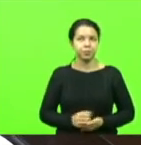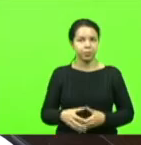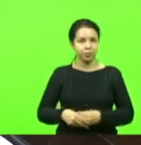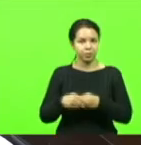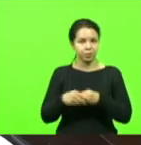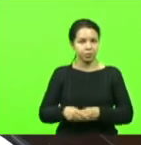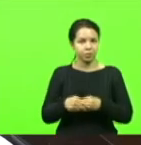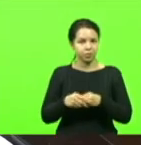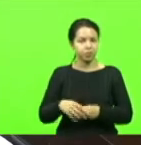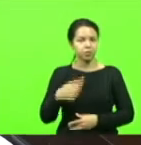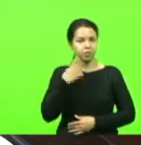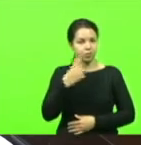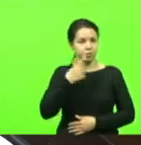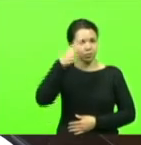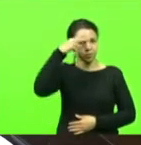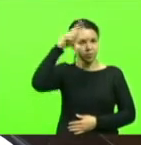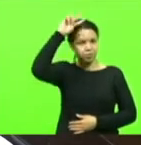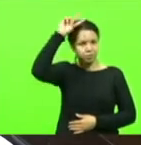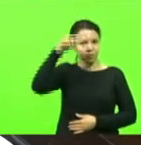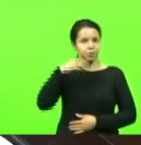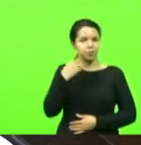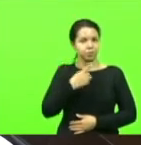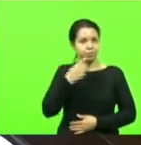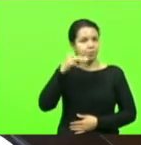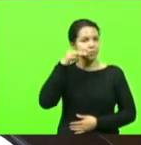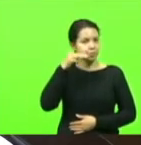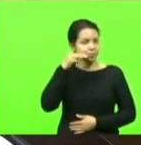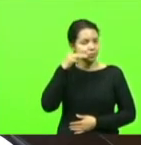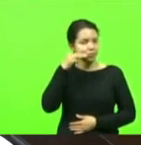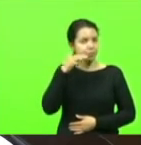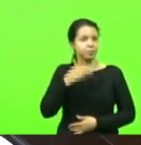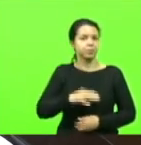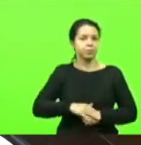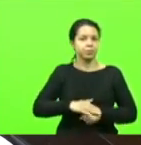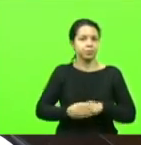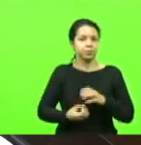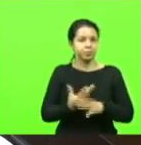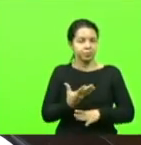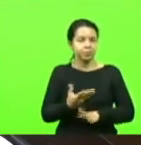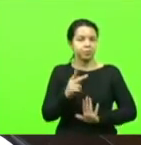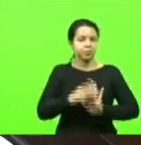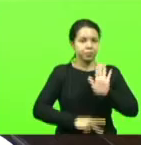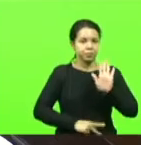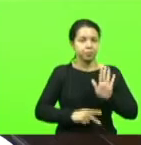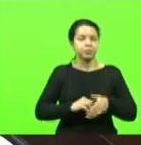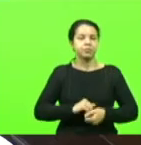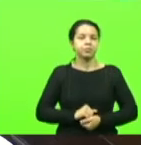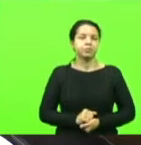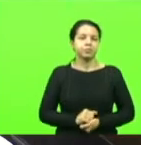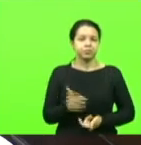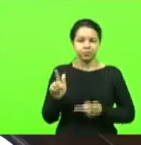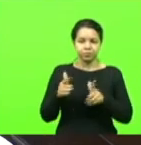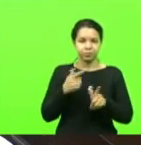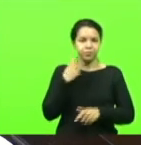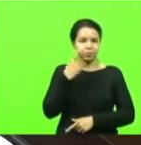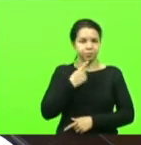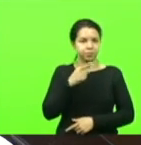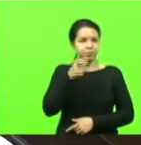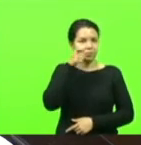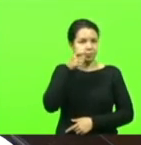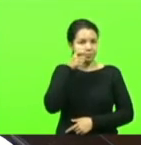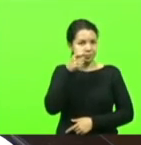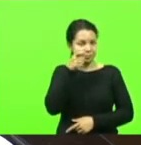implementar Deputado Vicente caropreso deputada Marlene altura do projeto demais deputados que nos